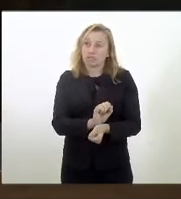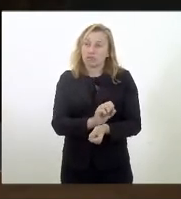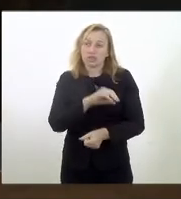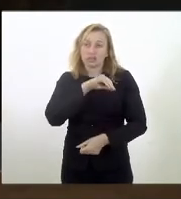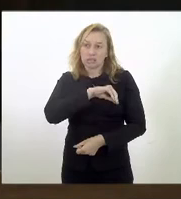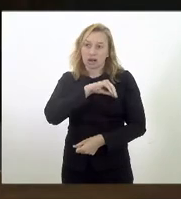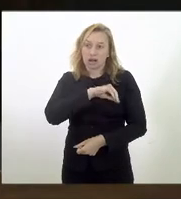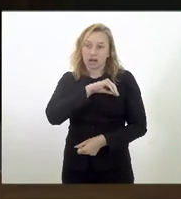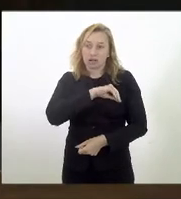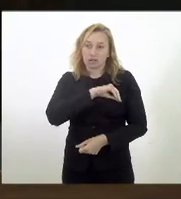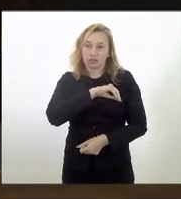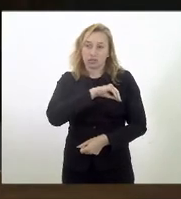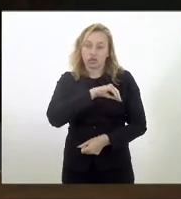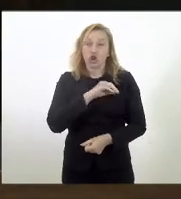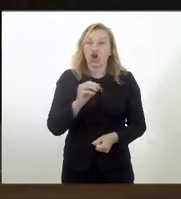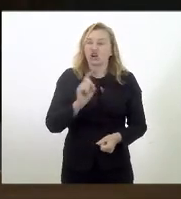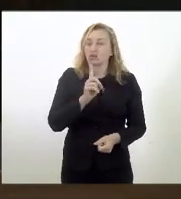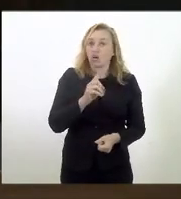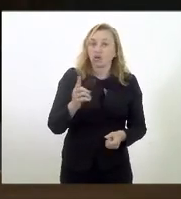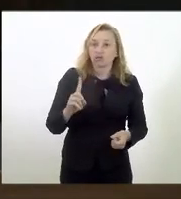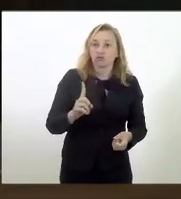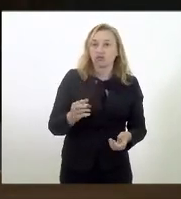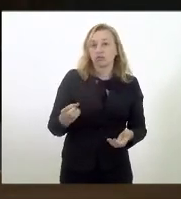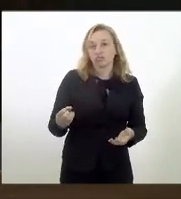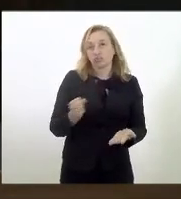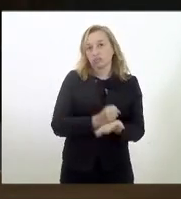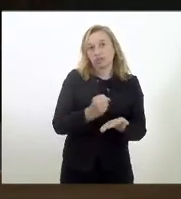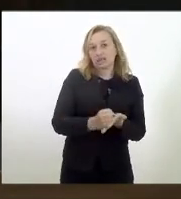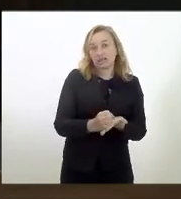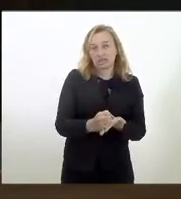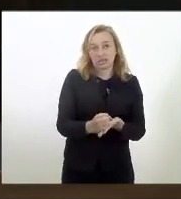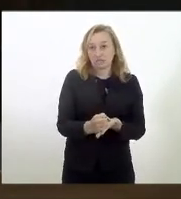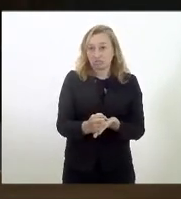novas contratações. Então, é preciso,